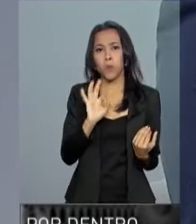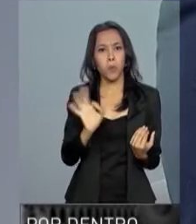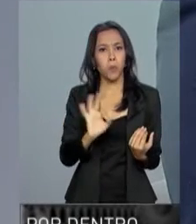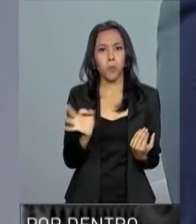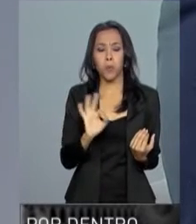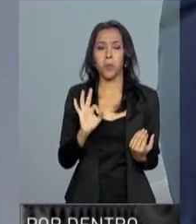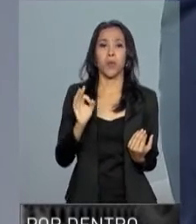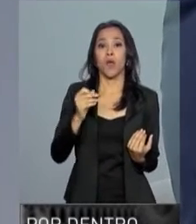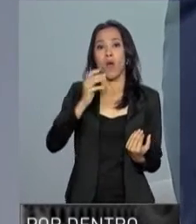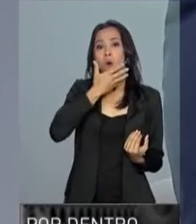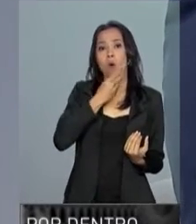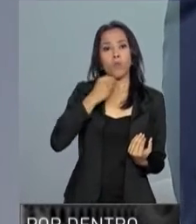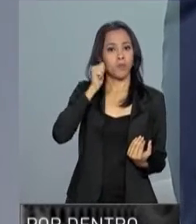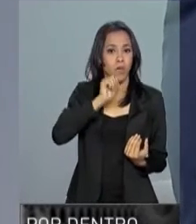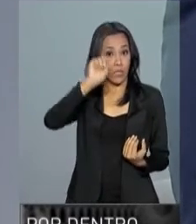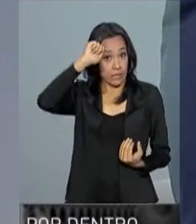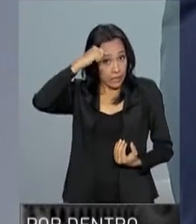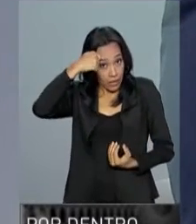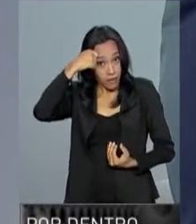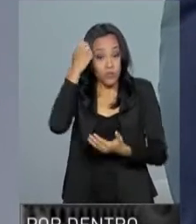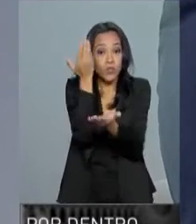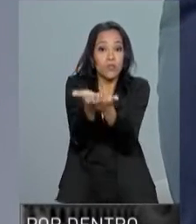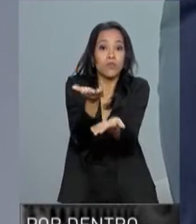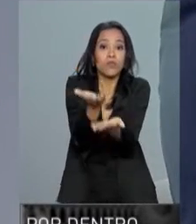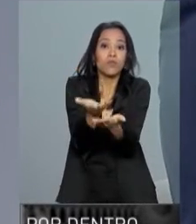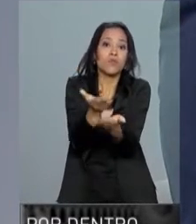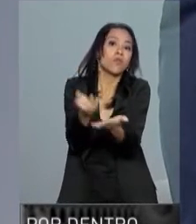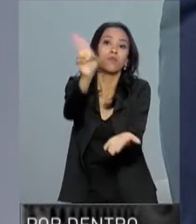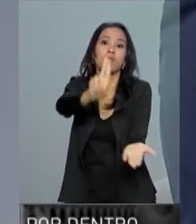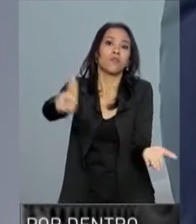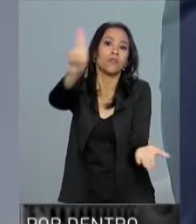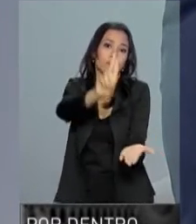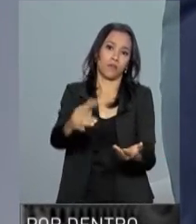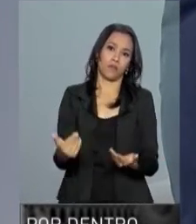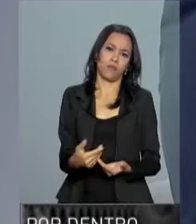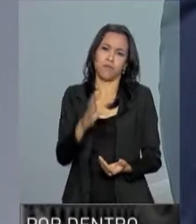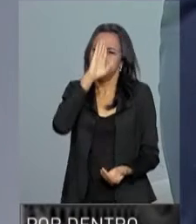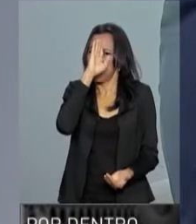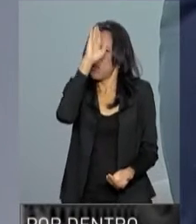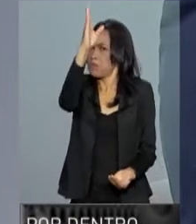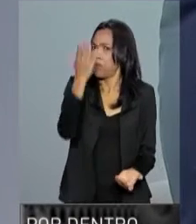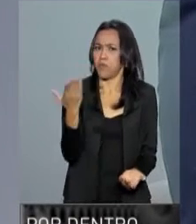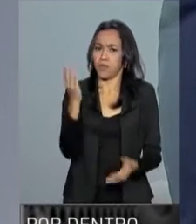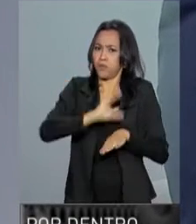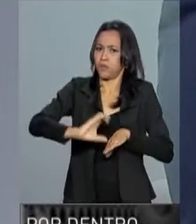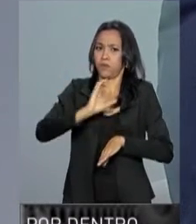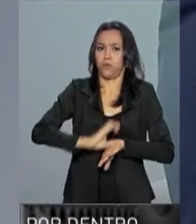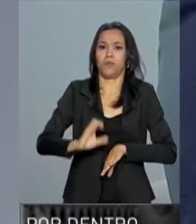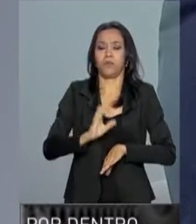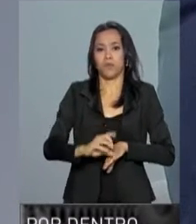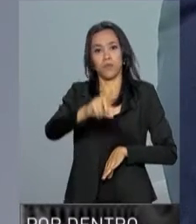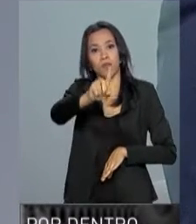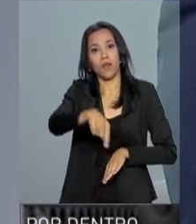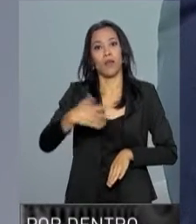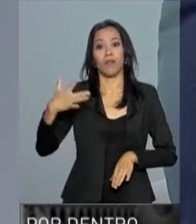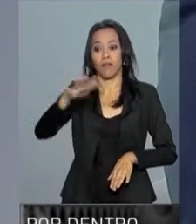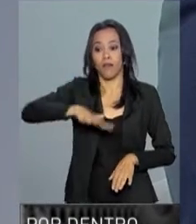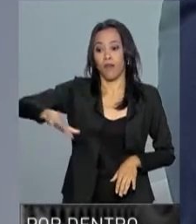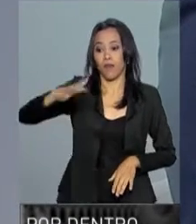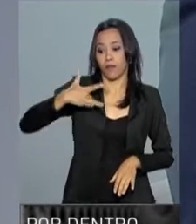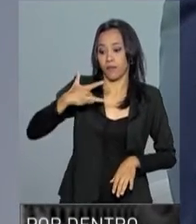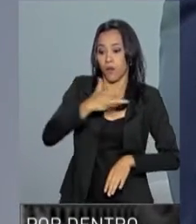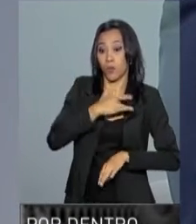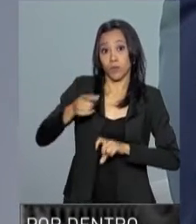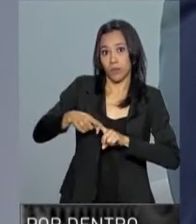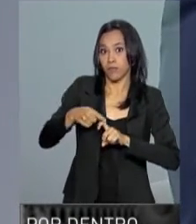negros e negras coçando a os cursos deve principalmente cursos universitários ligados à questão da Saúde